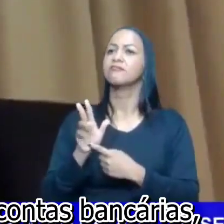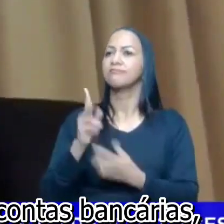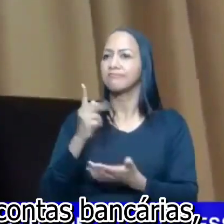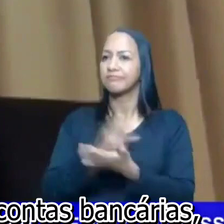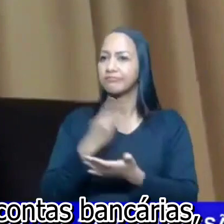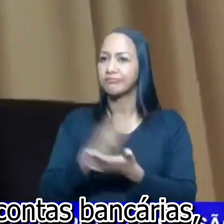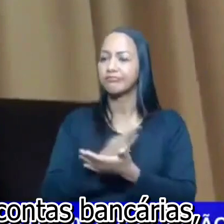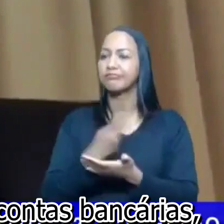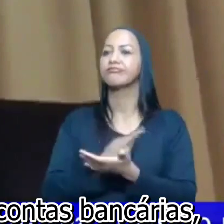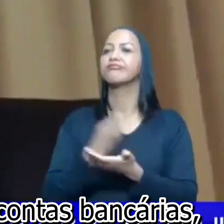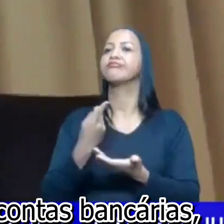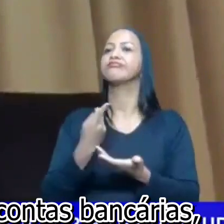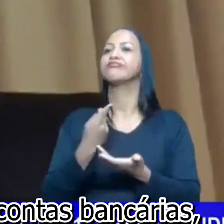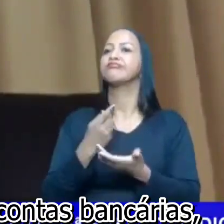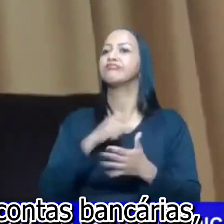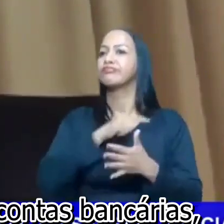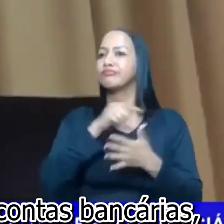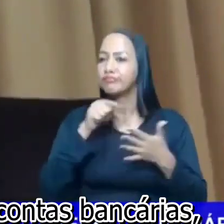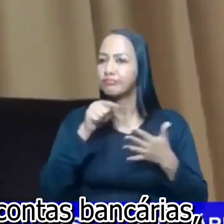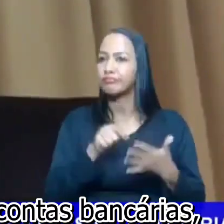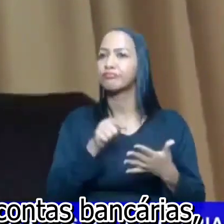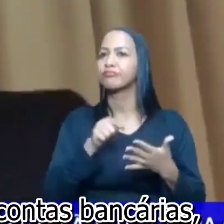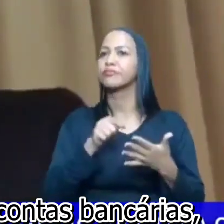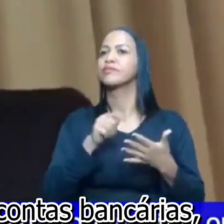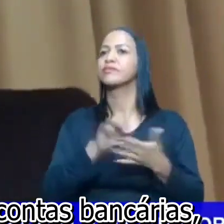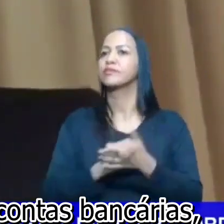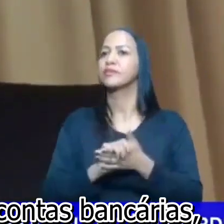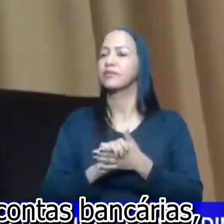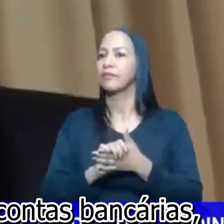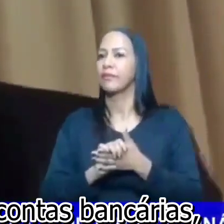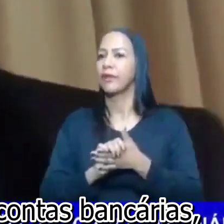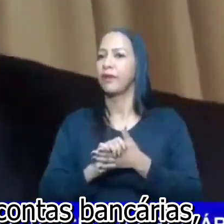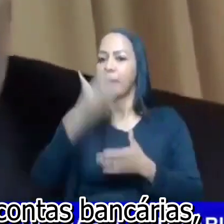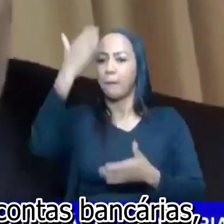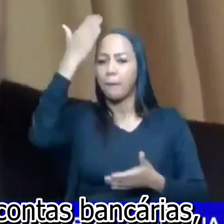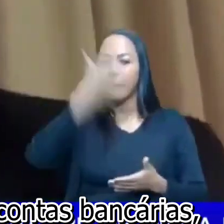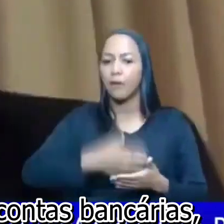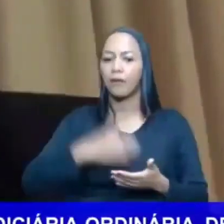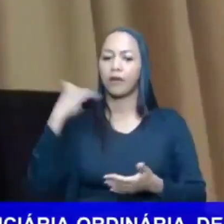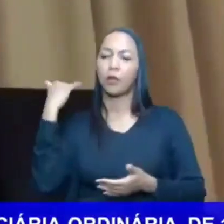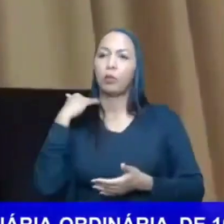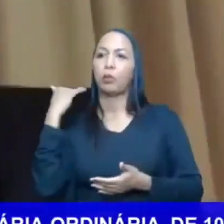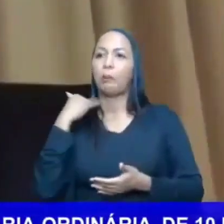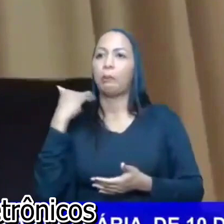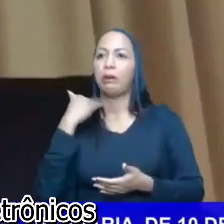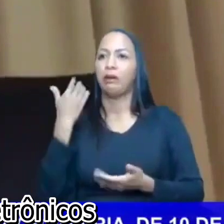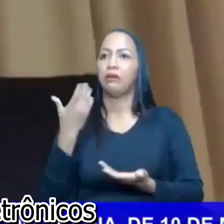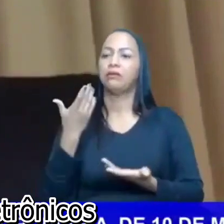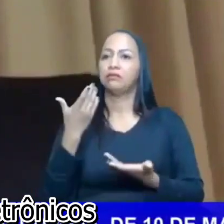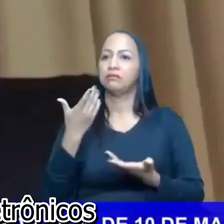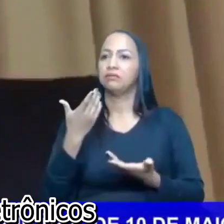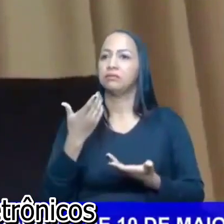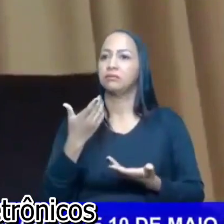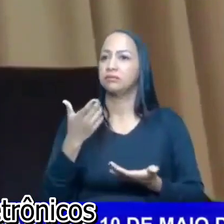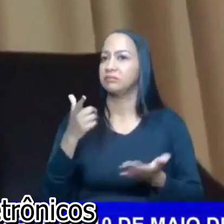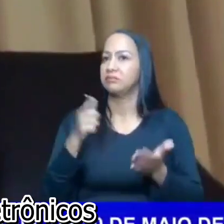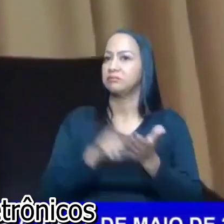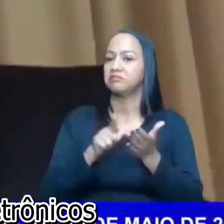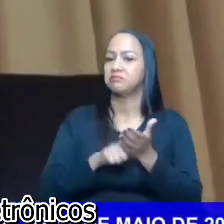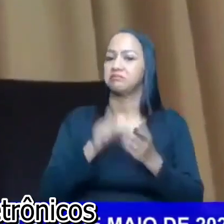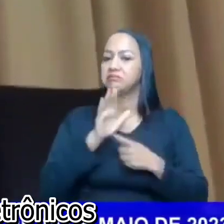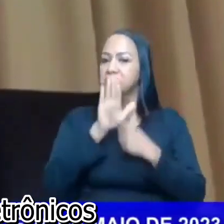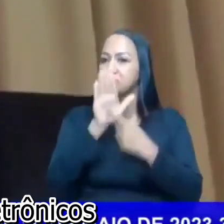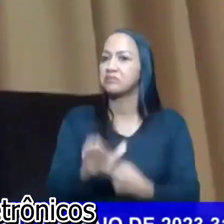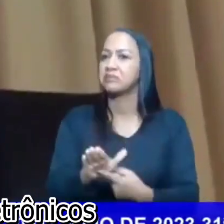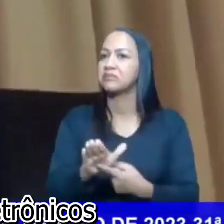irregularidades apontadas referentes aos extratos de contas bancárias abertas, o que foi